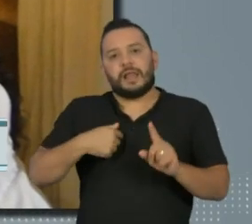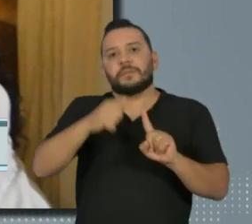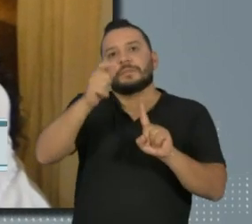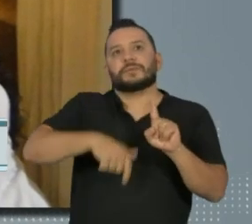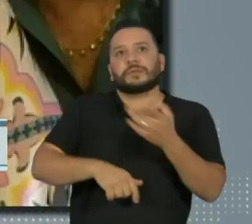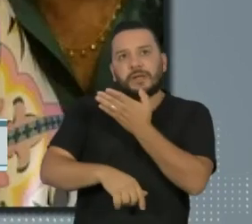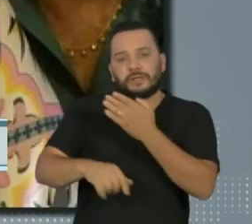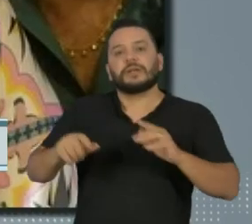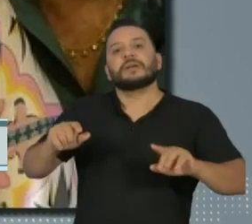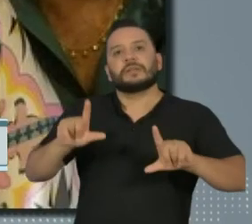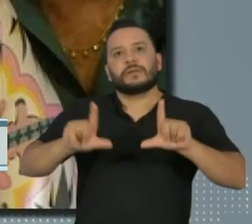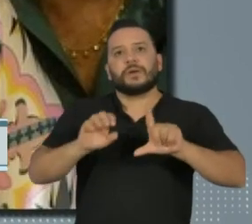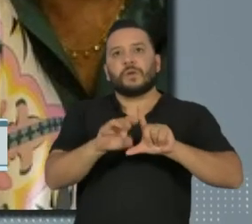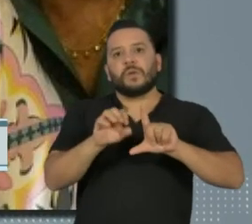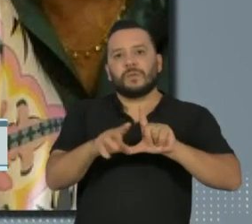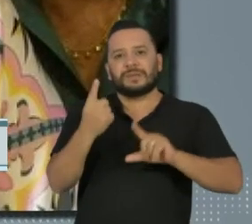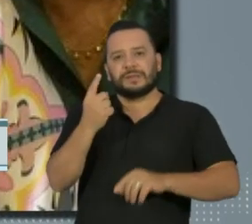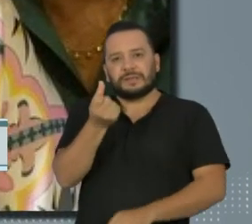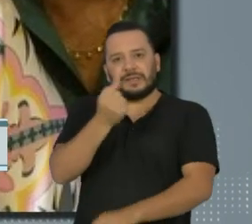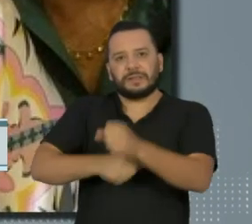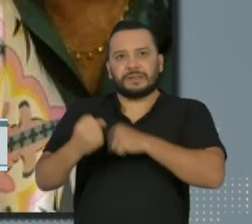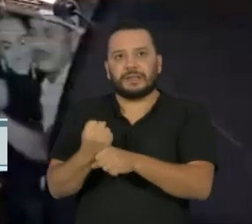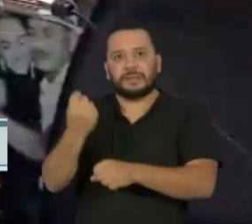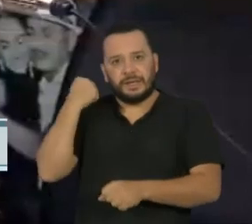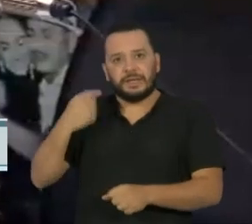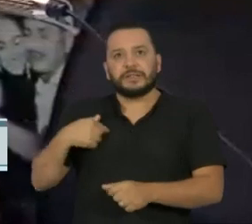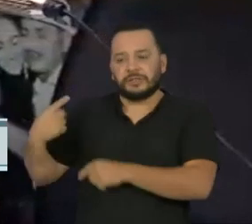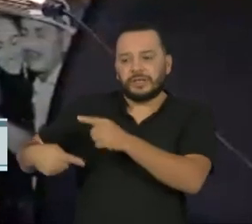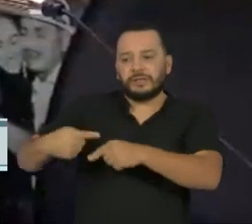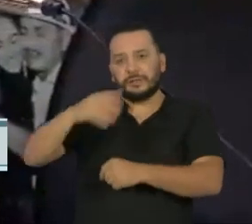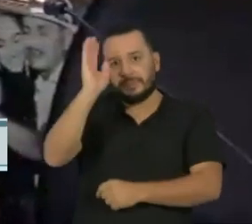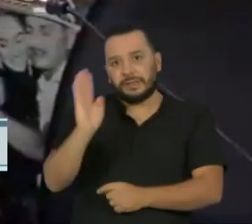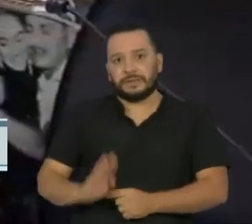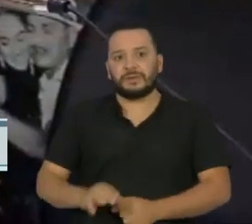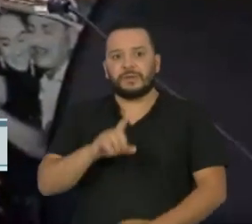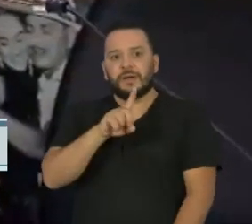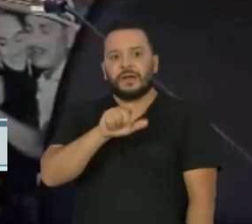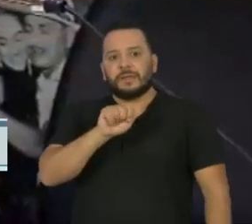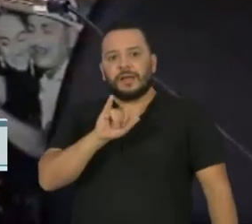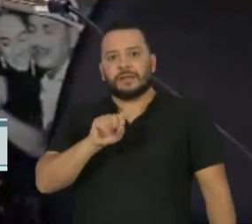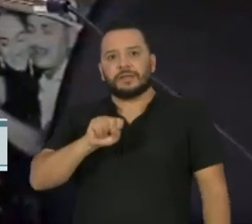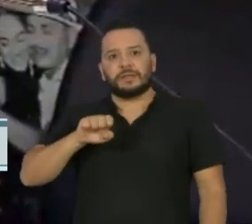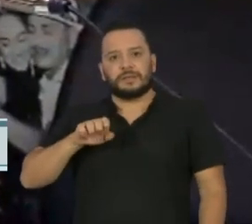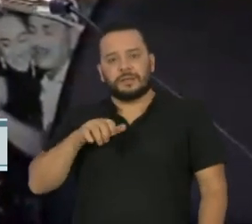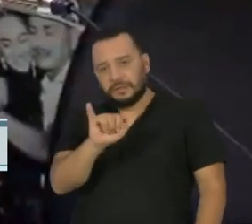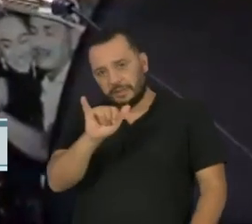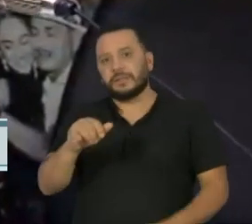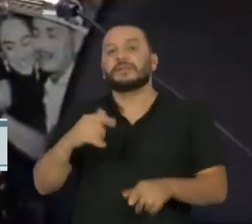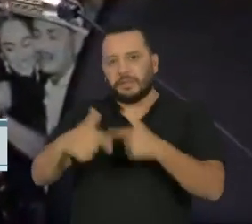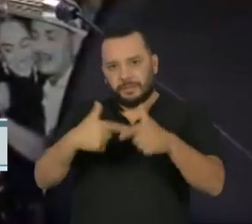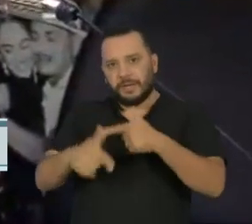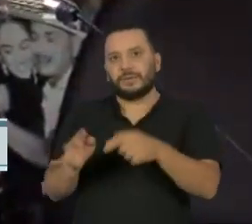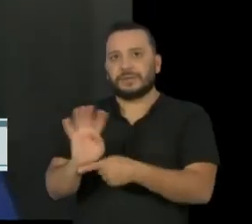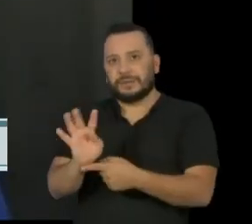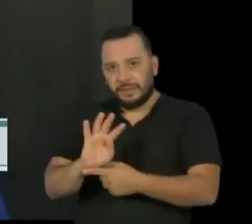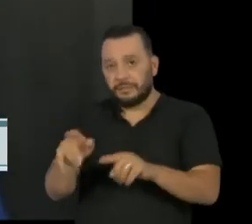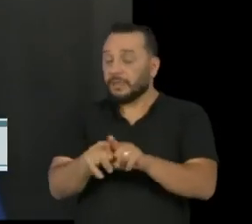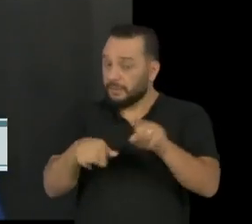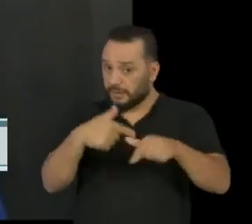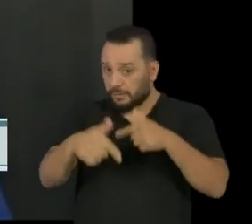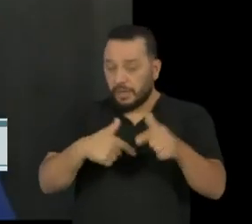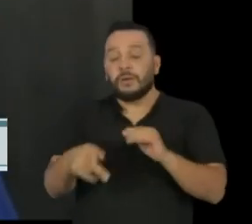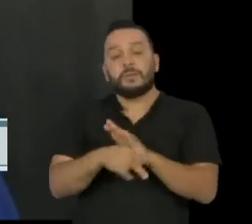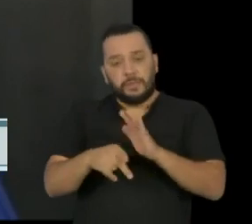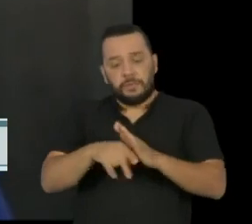dela em novelas foi na tv globo há seis anos em geração brasil desde lúcio de também atuou no cinema e teve carreira na política